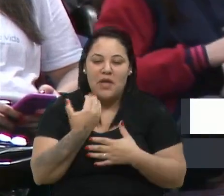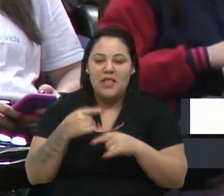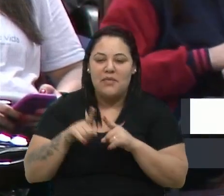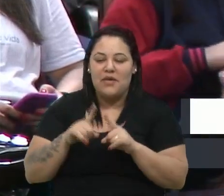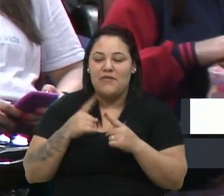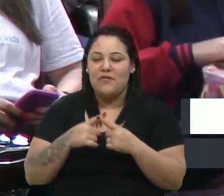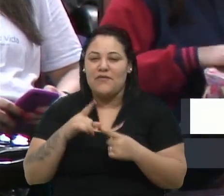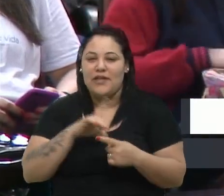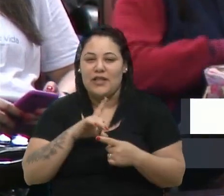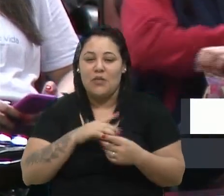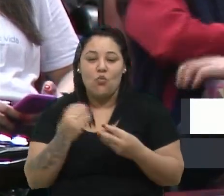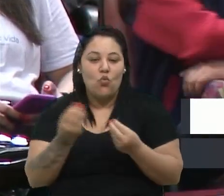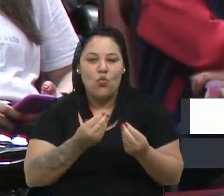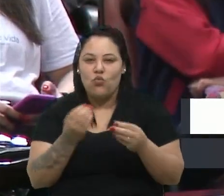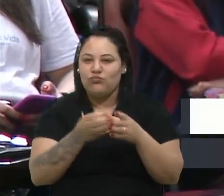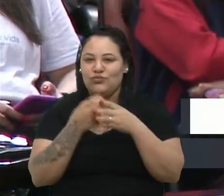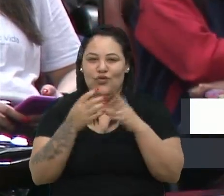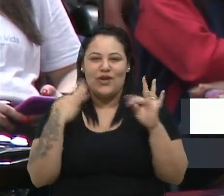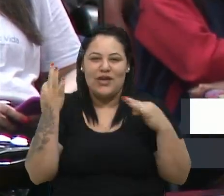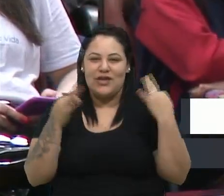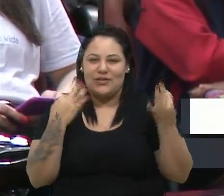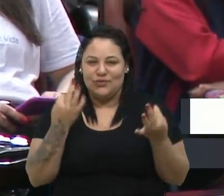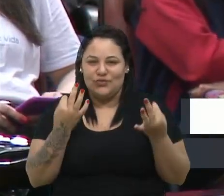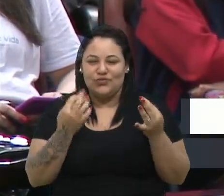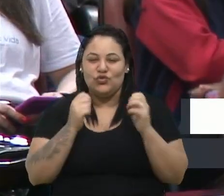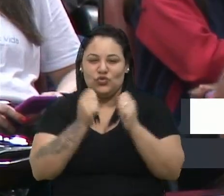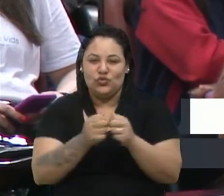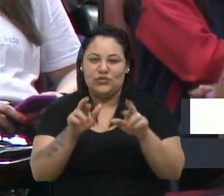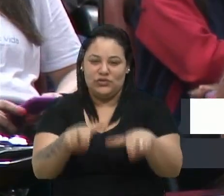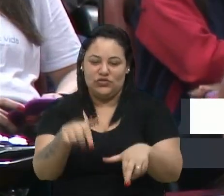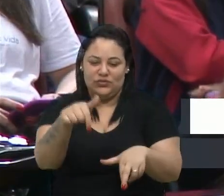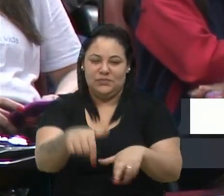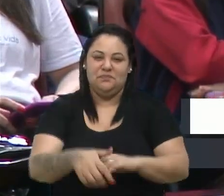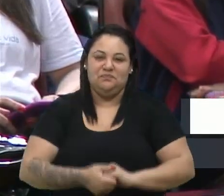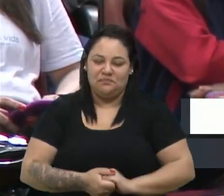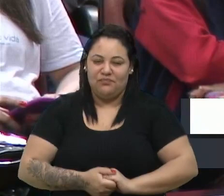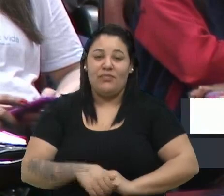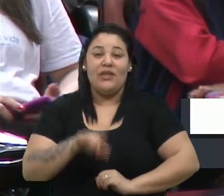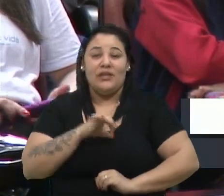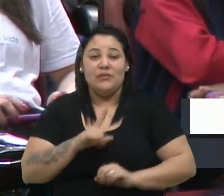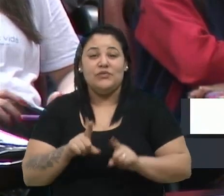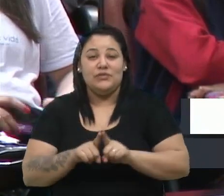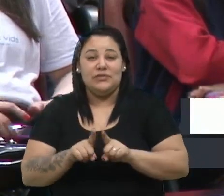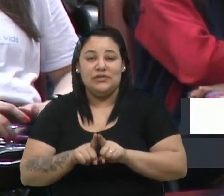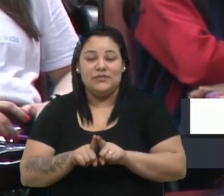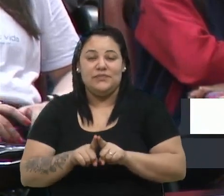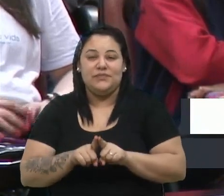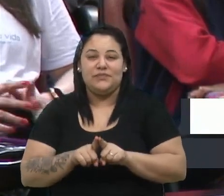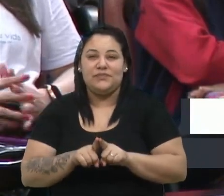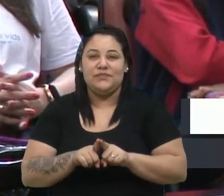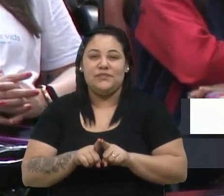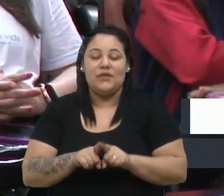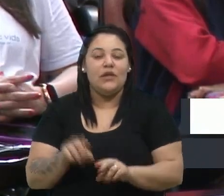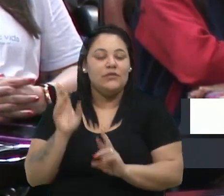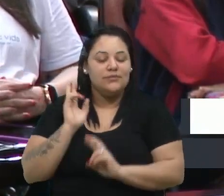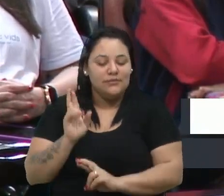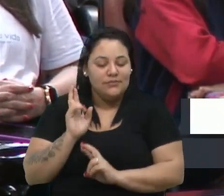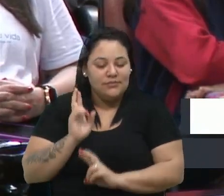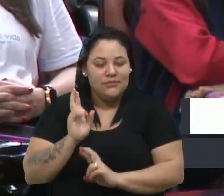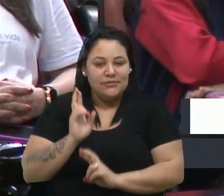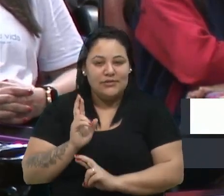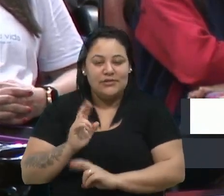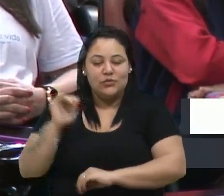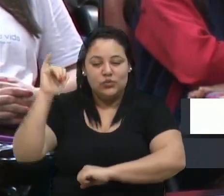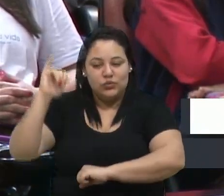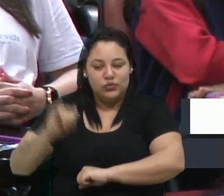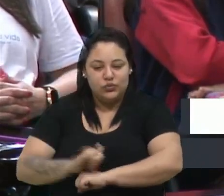muito turismo aqui na nossa região. Temos uma esperança grande desse aeroporto que vai